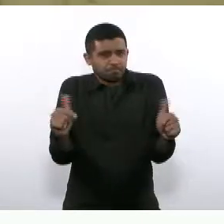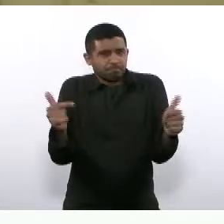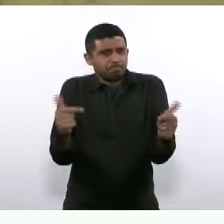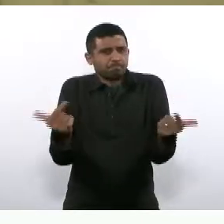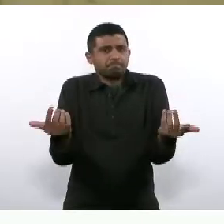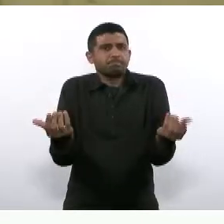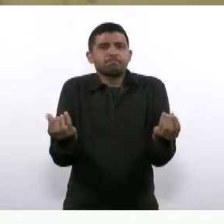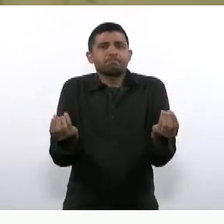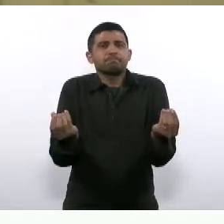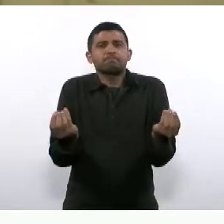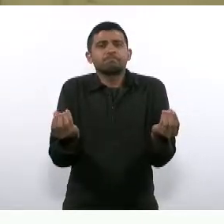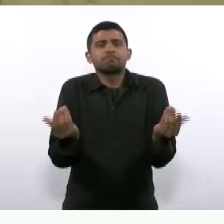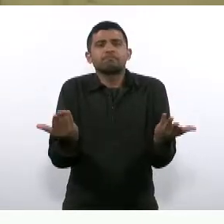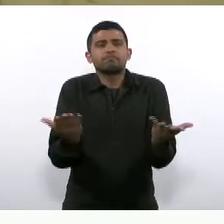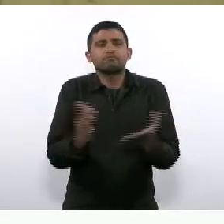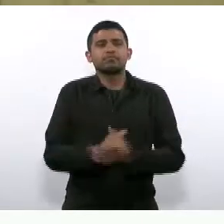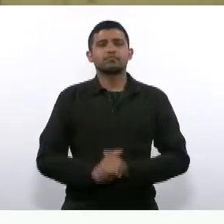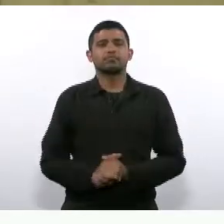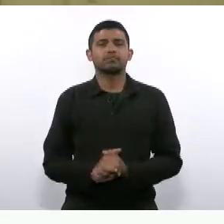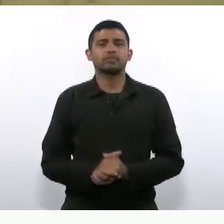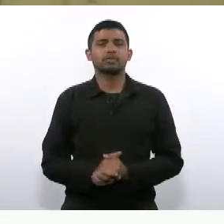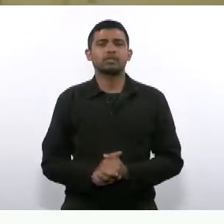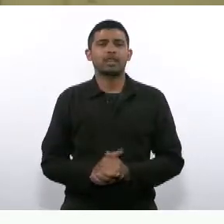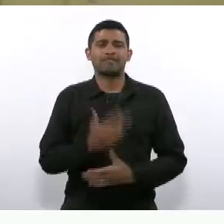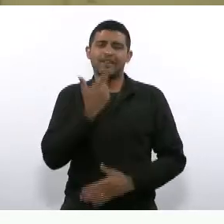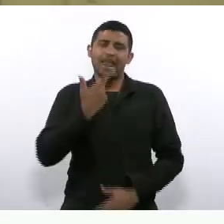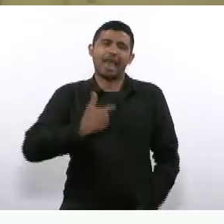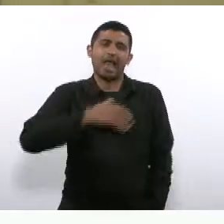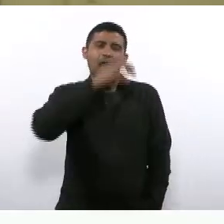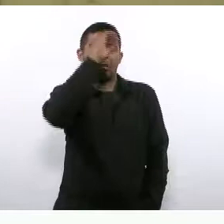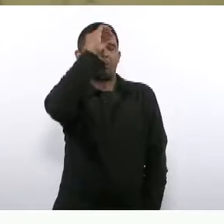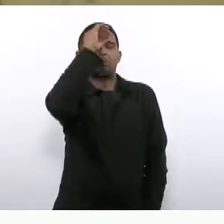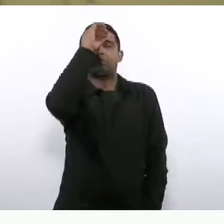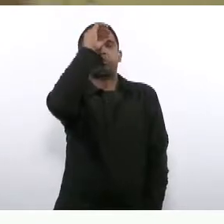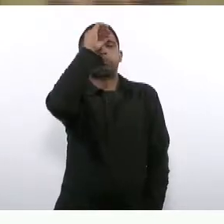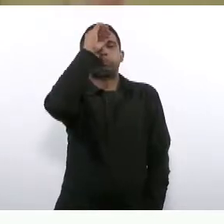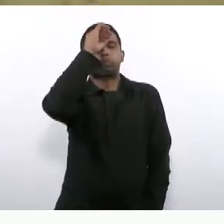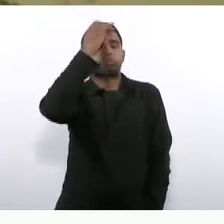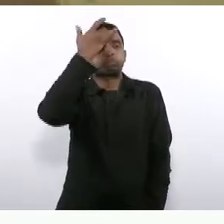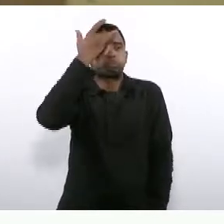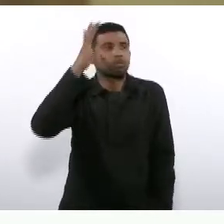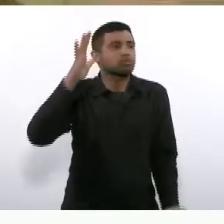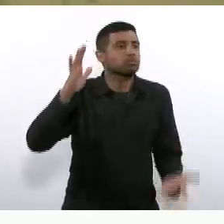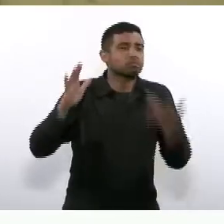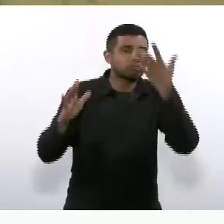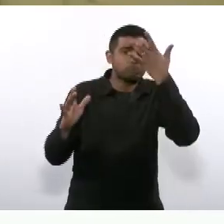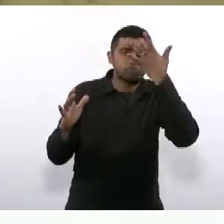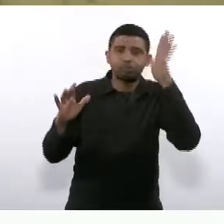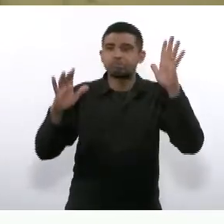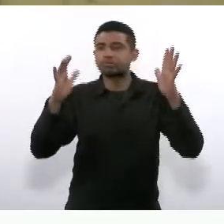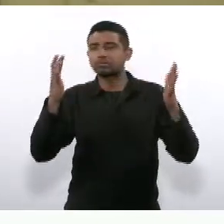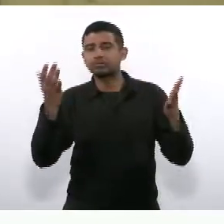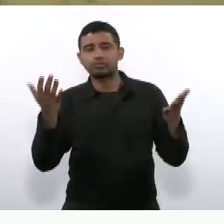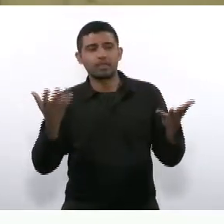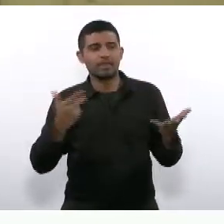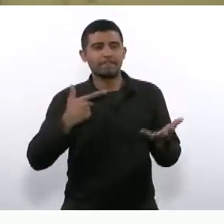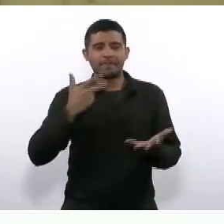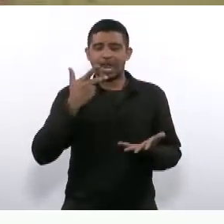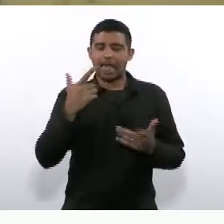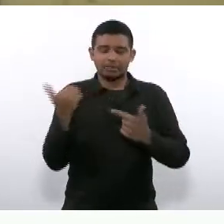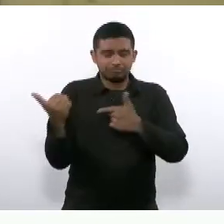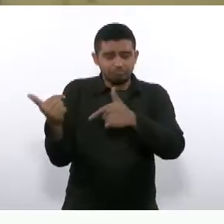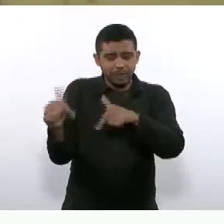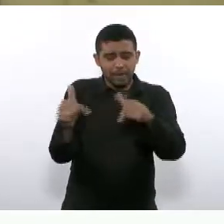nenhum tipo de ingenuidade da nossa parte de que esse